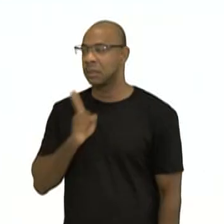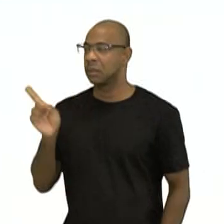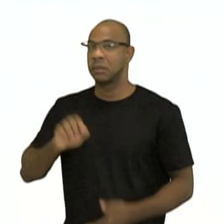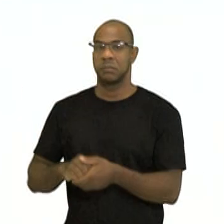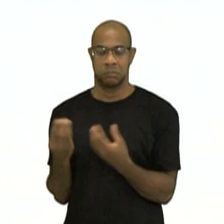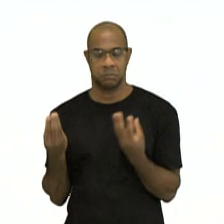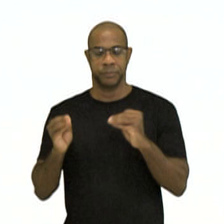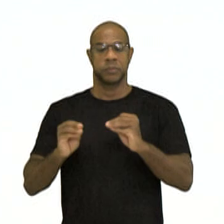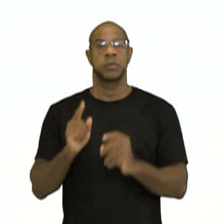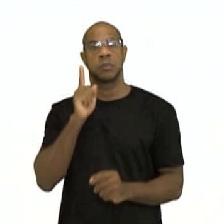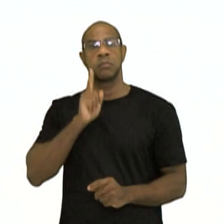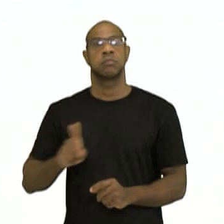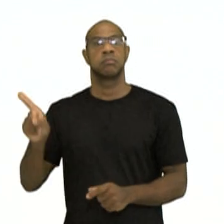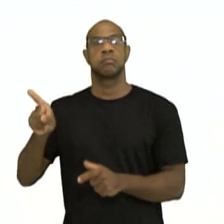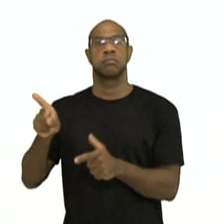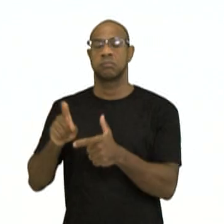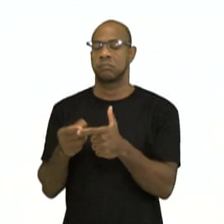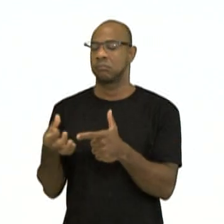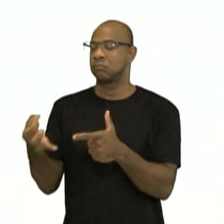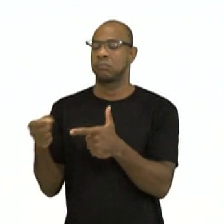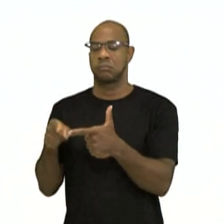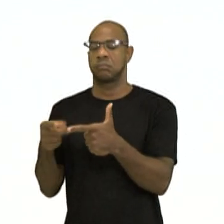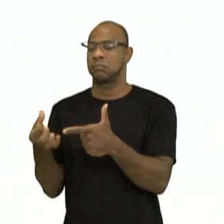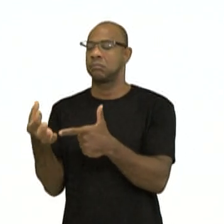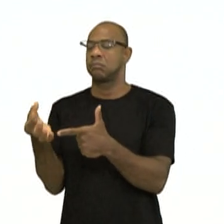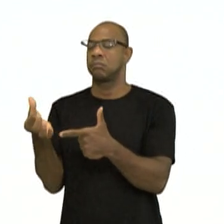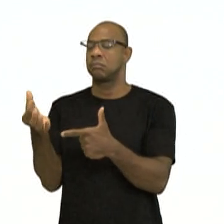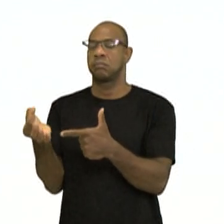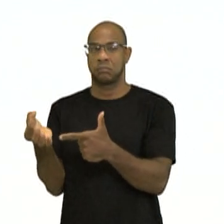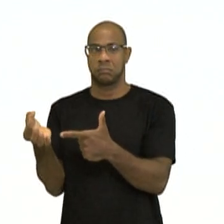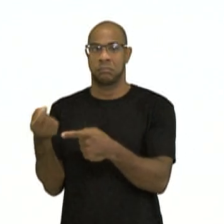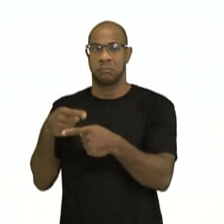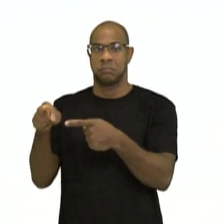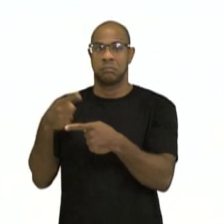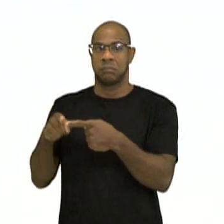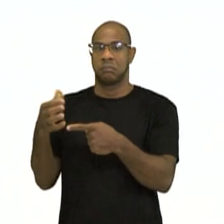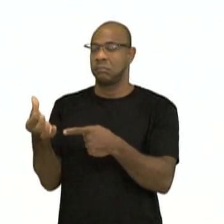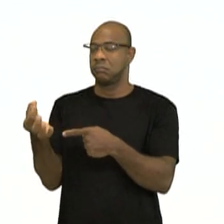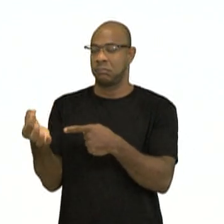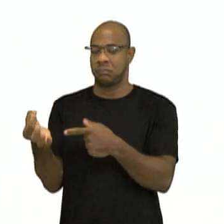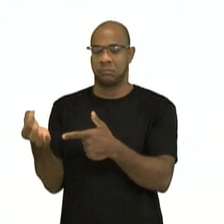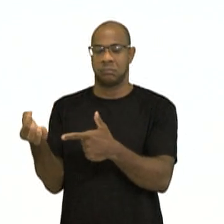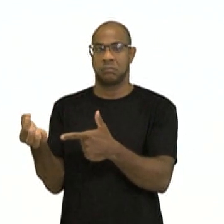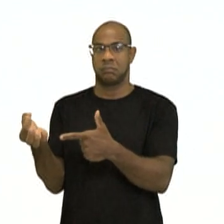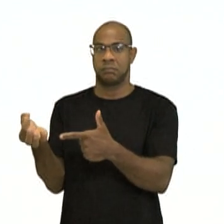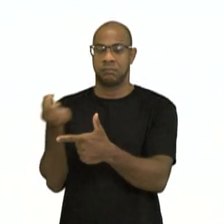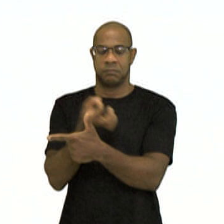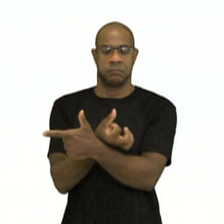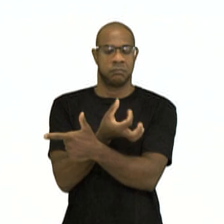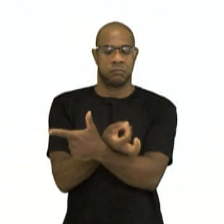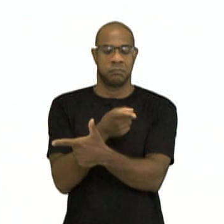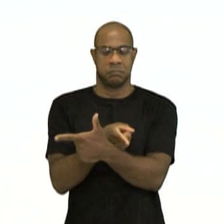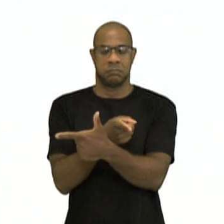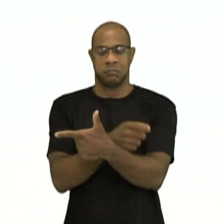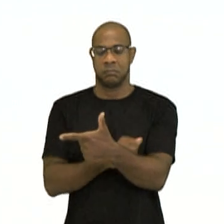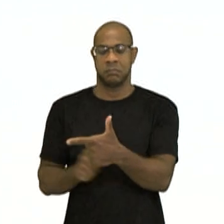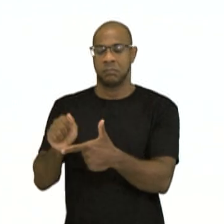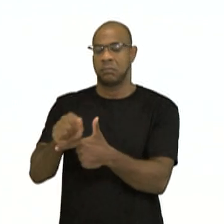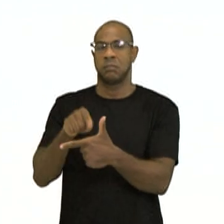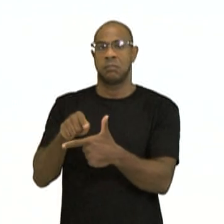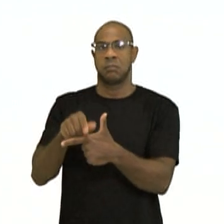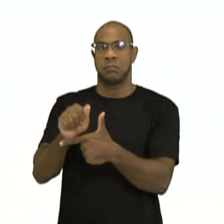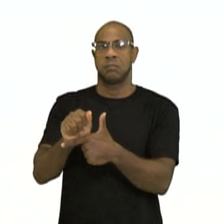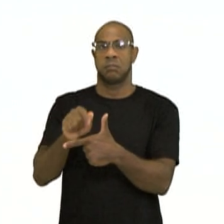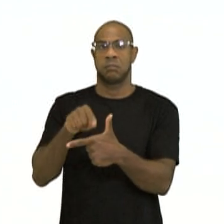aplicar a relação fundamental aqui, eu vou ter o quê? Que o 60 é o meu dividendo, que o A pode ser considerado o meu